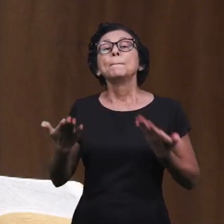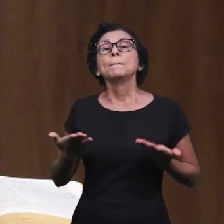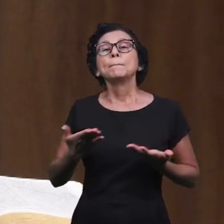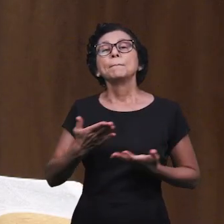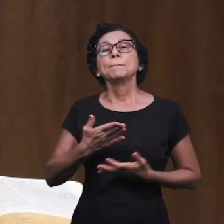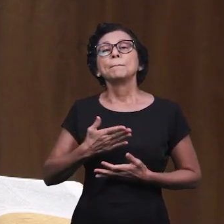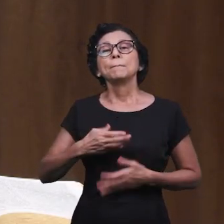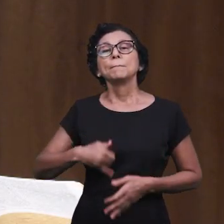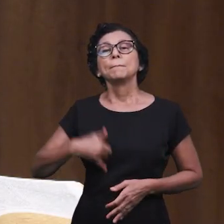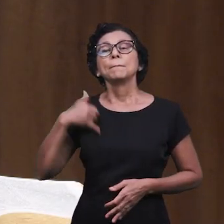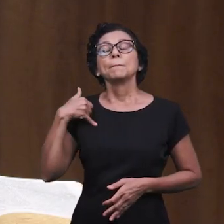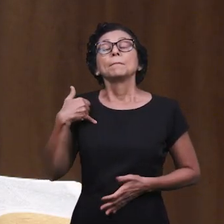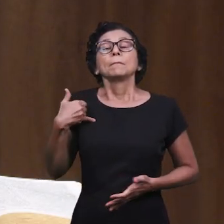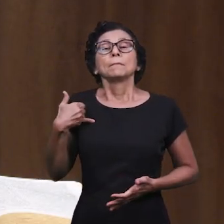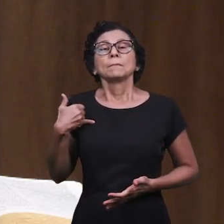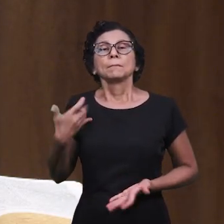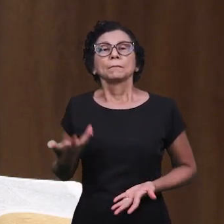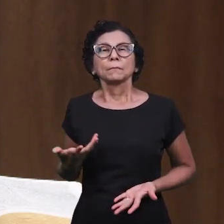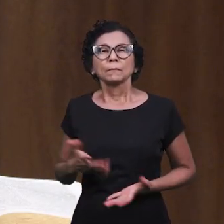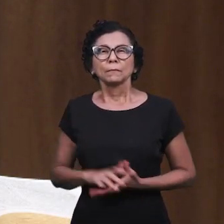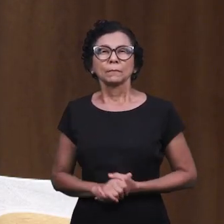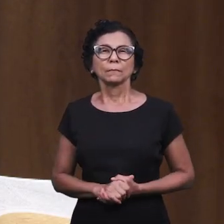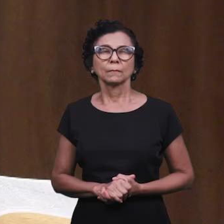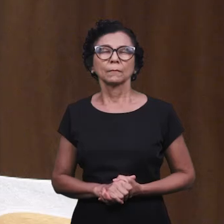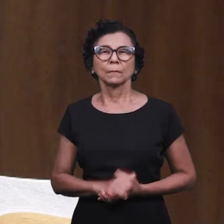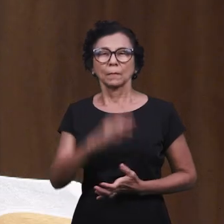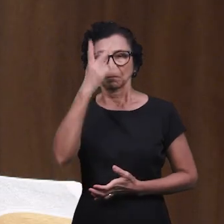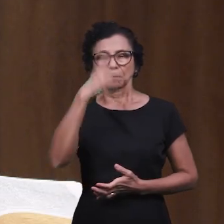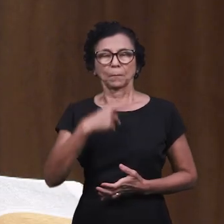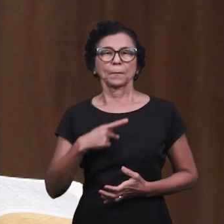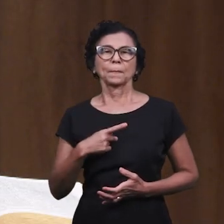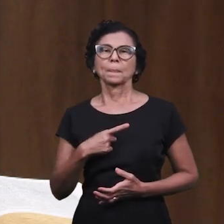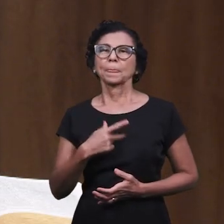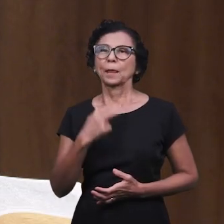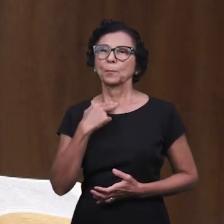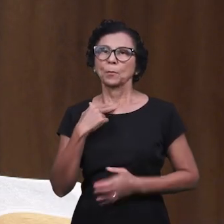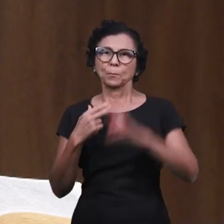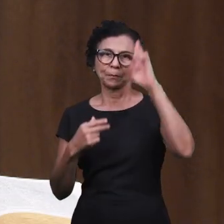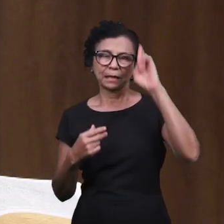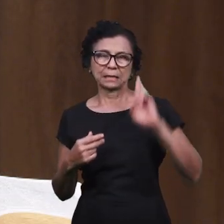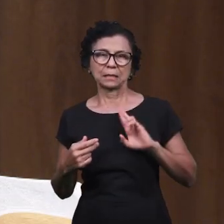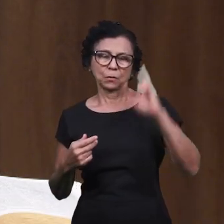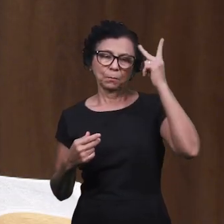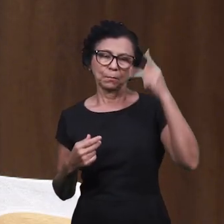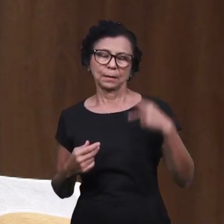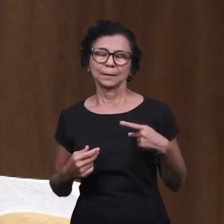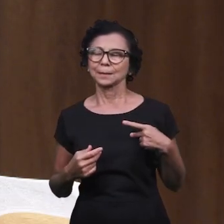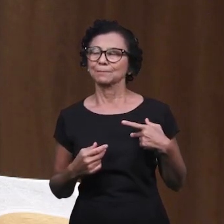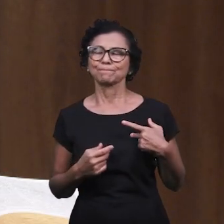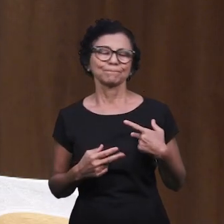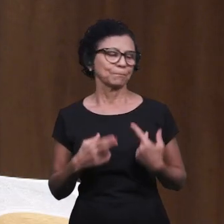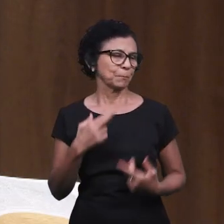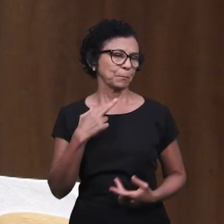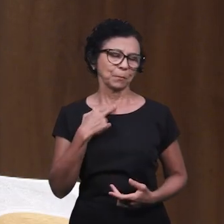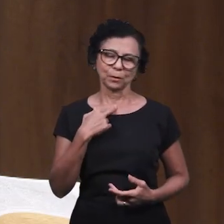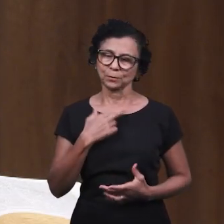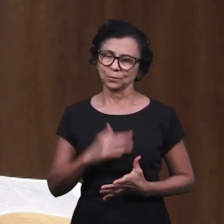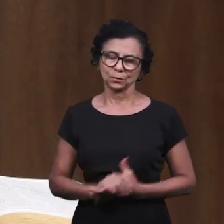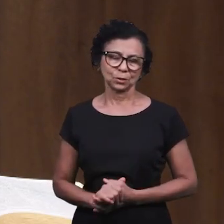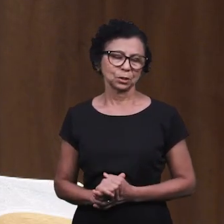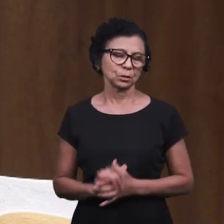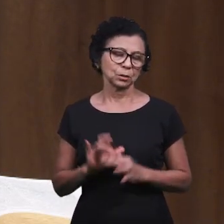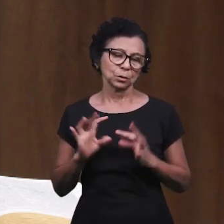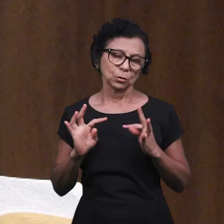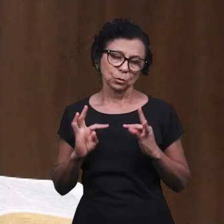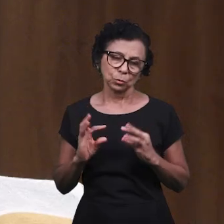em aperfeiçoamento, né? Porque é o sentido que o Senhor quer em todas as decisões. Todas as